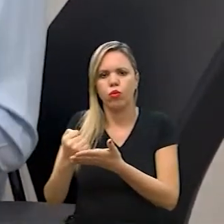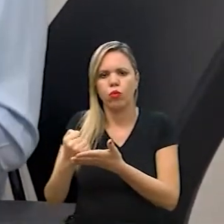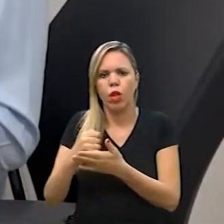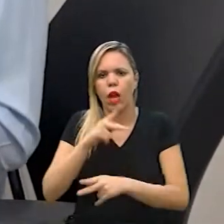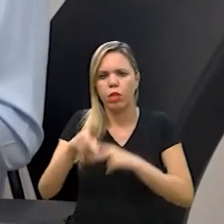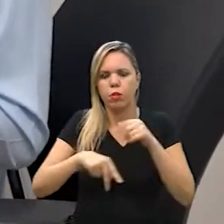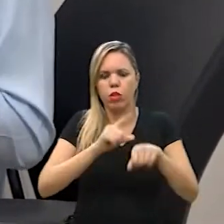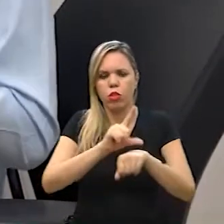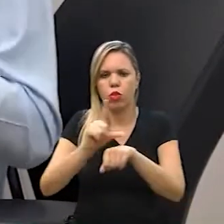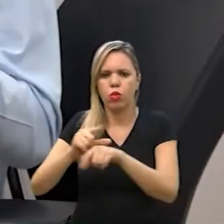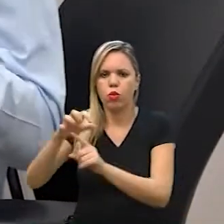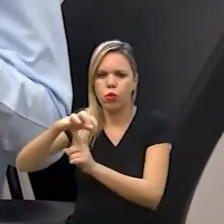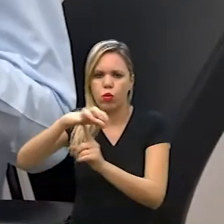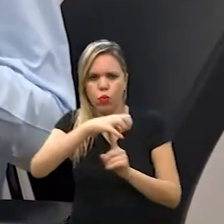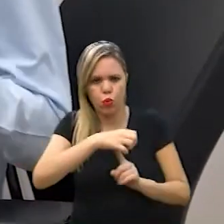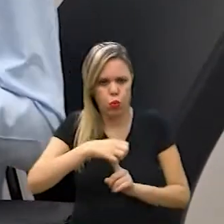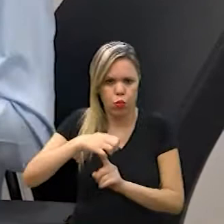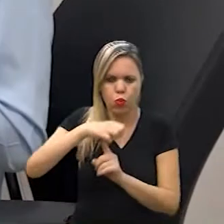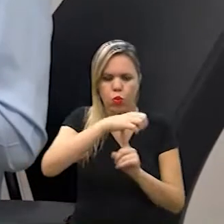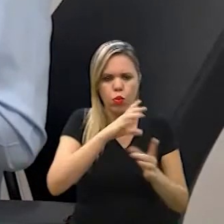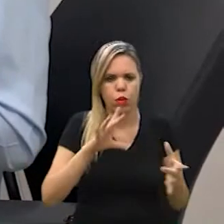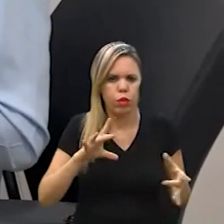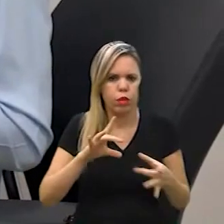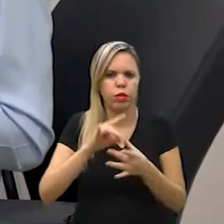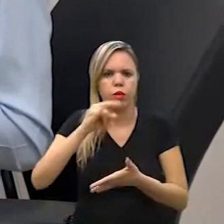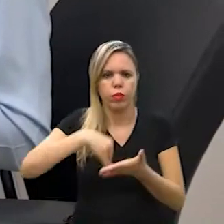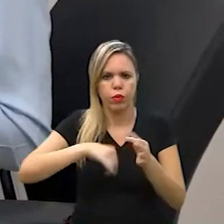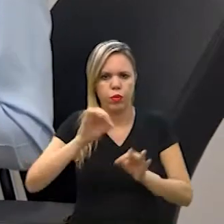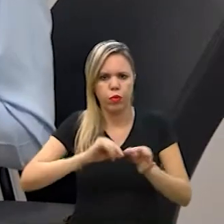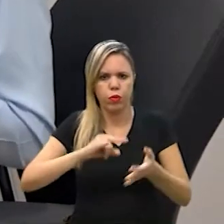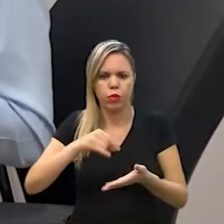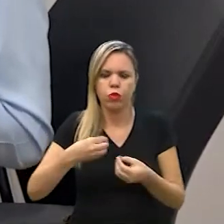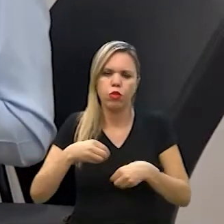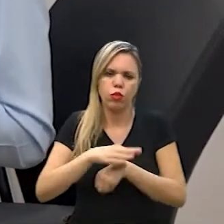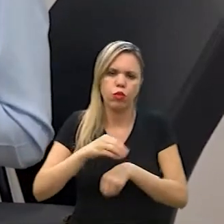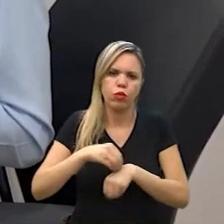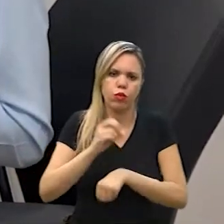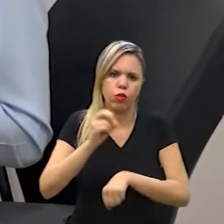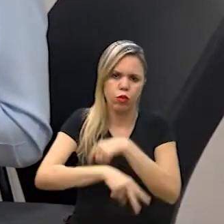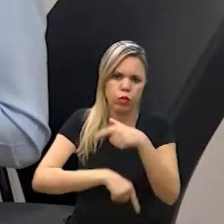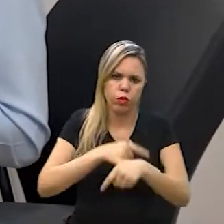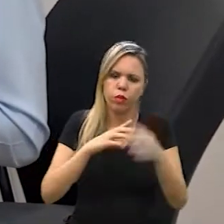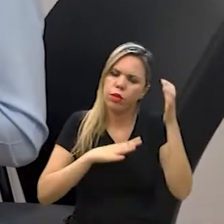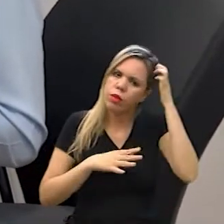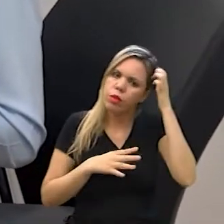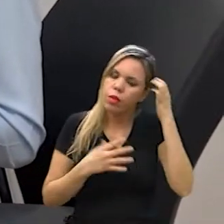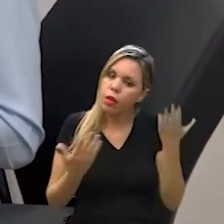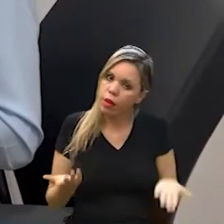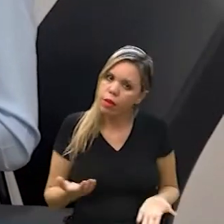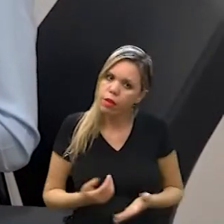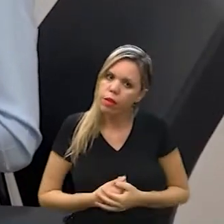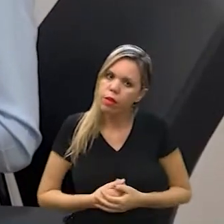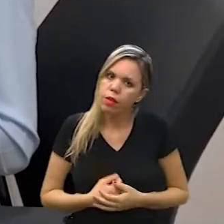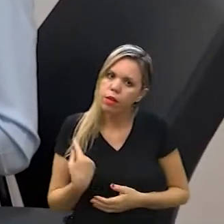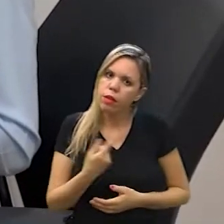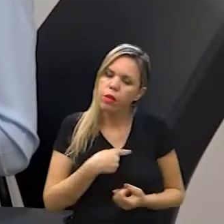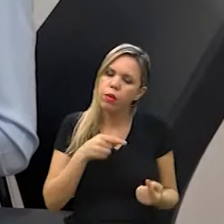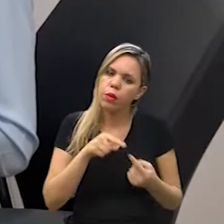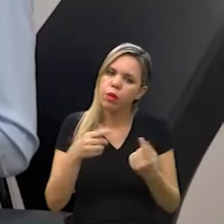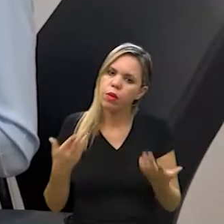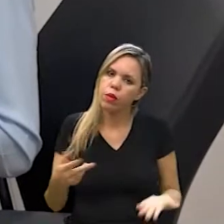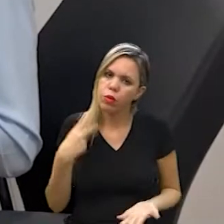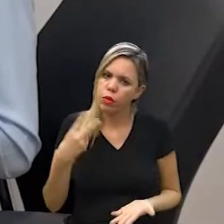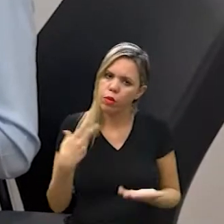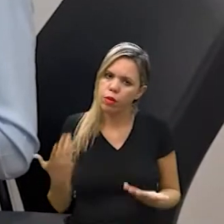ajudar o permissionário, ajudar as pessoas que querem se regularizar e trazer novos empregos para a cidade de Campinas. É isso o intuito